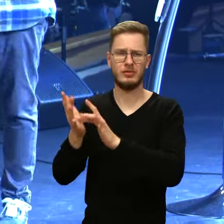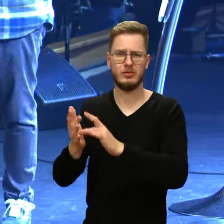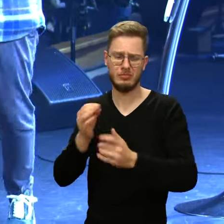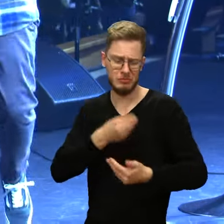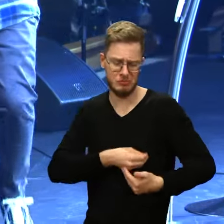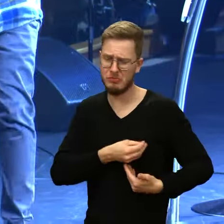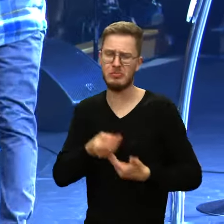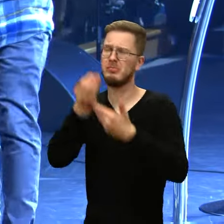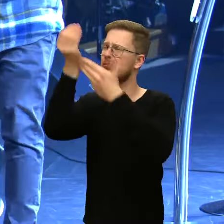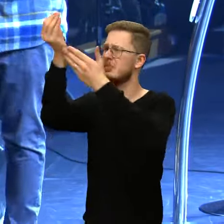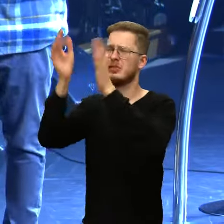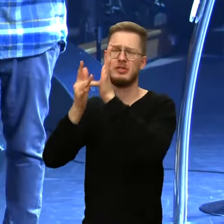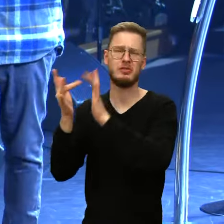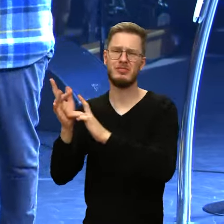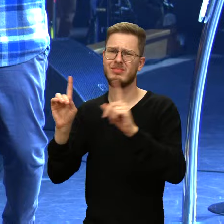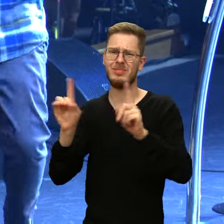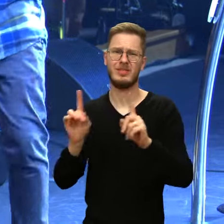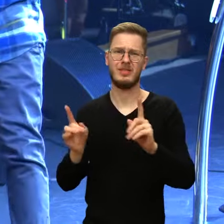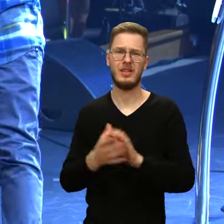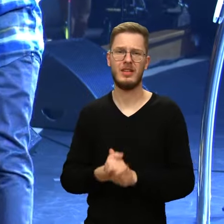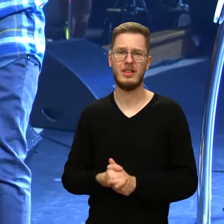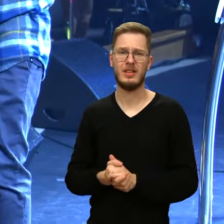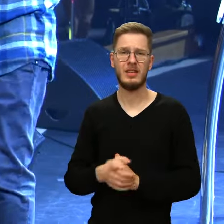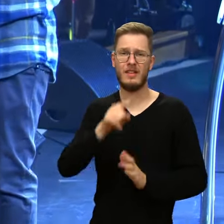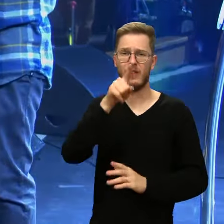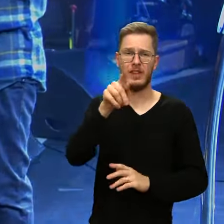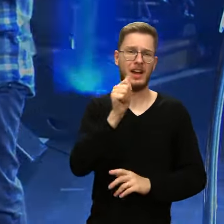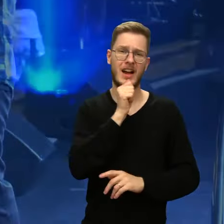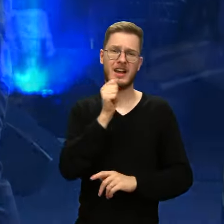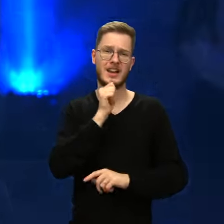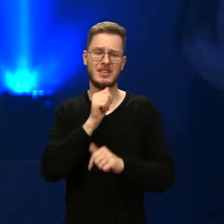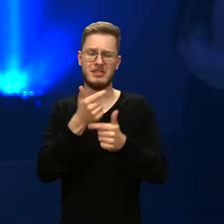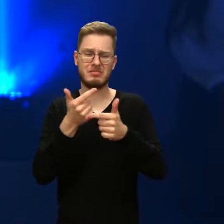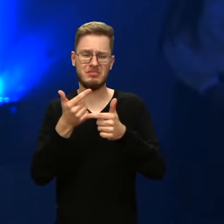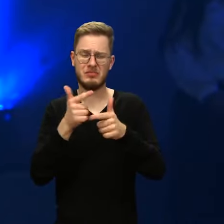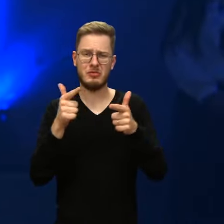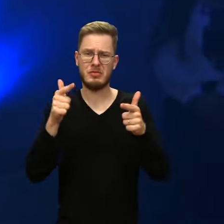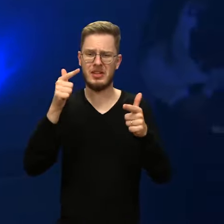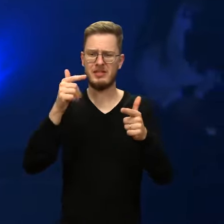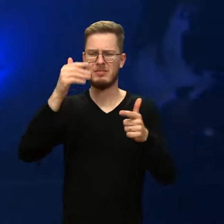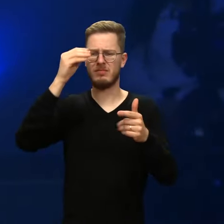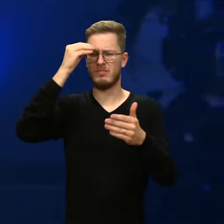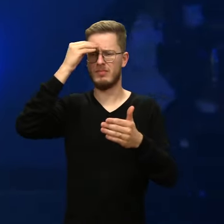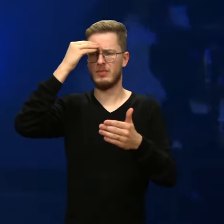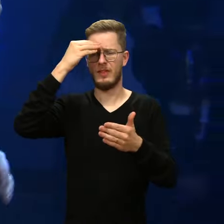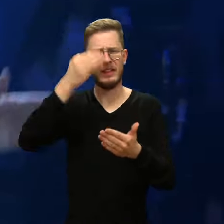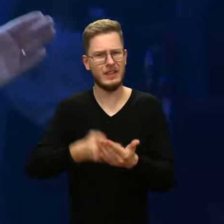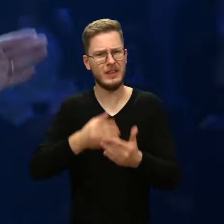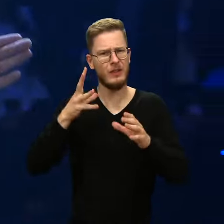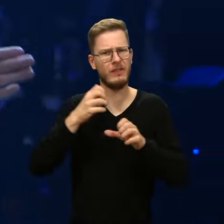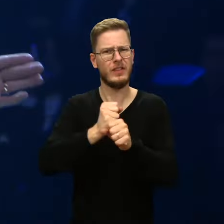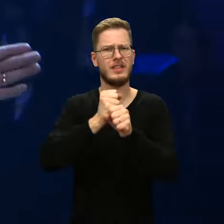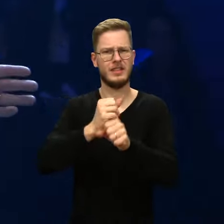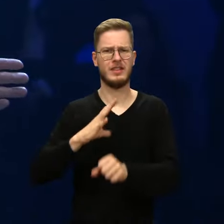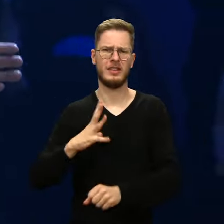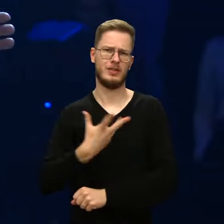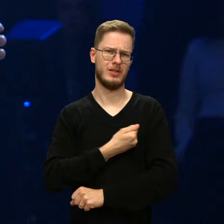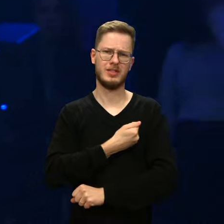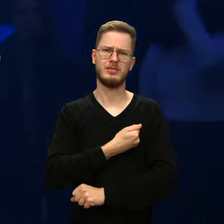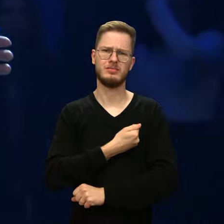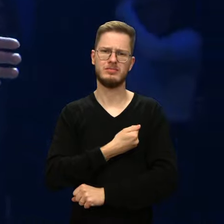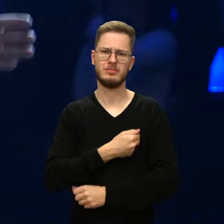isso você ainda não tem a certeza inabalável da salvação dentro da sua vida. Durante muito tempo